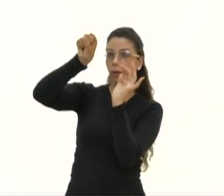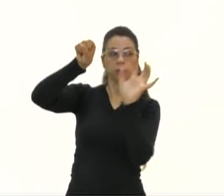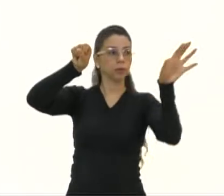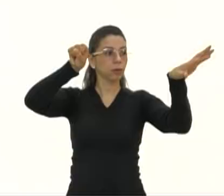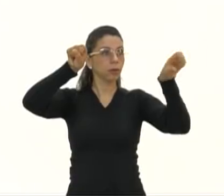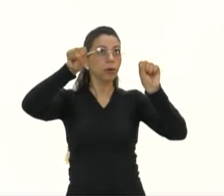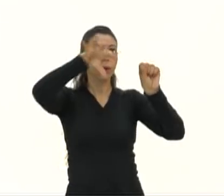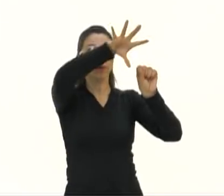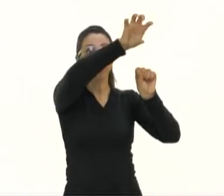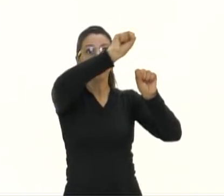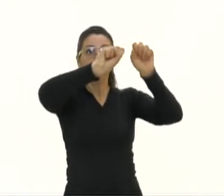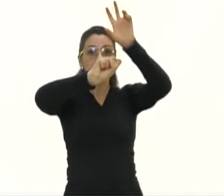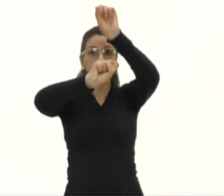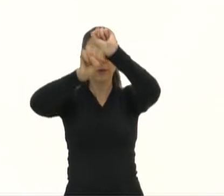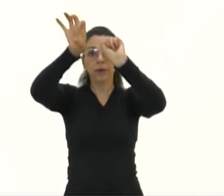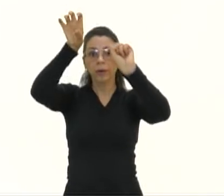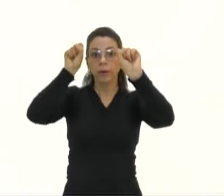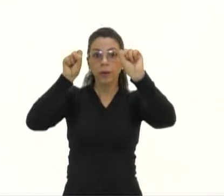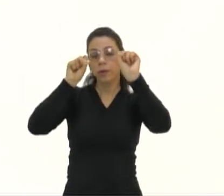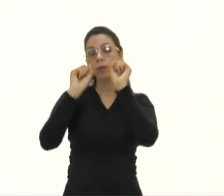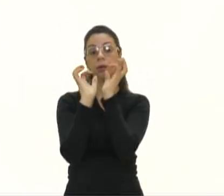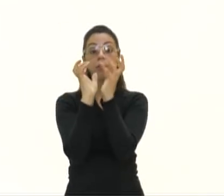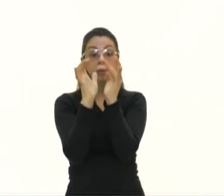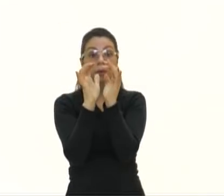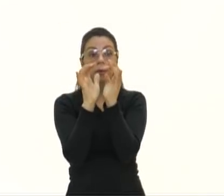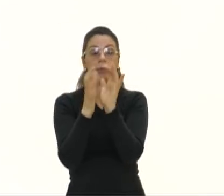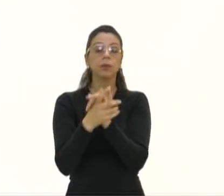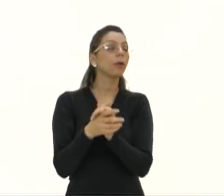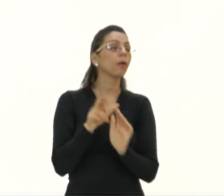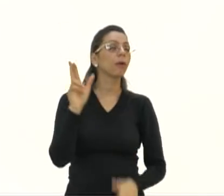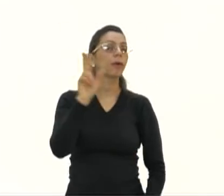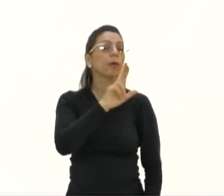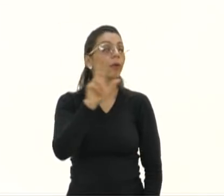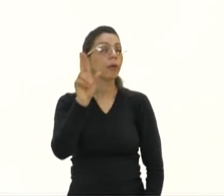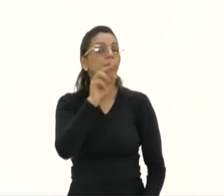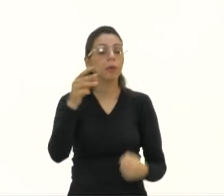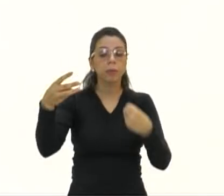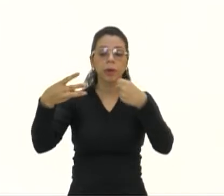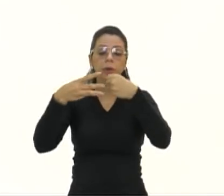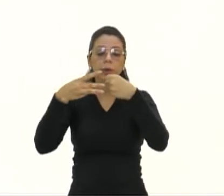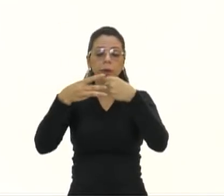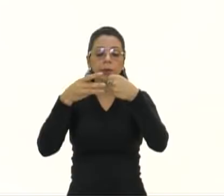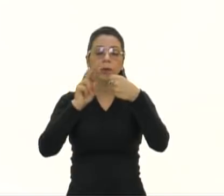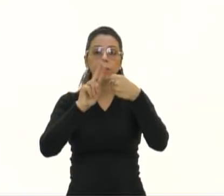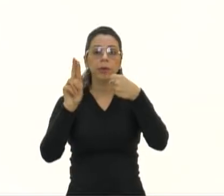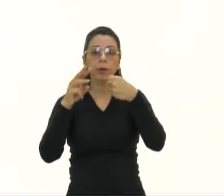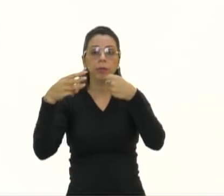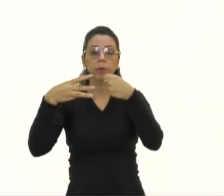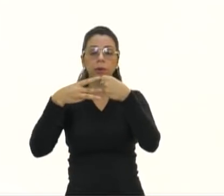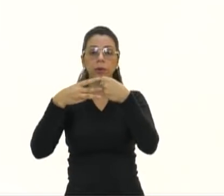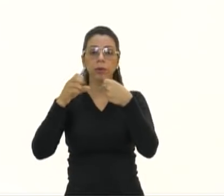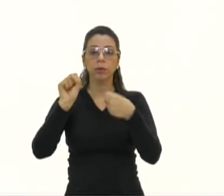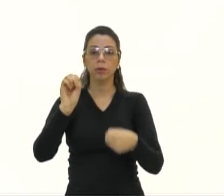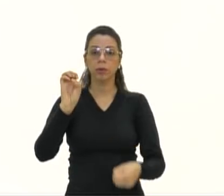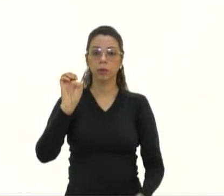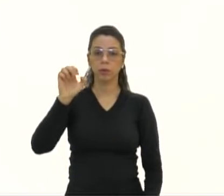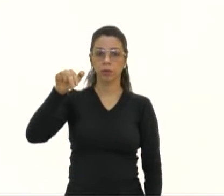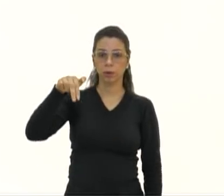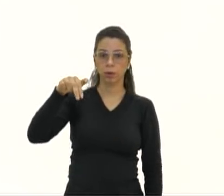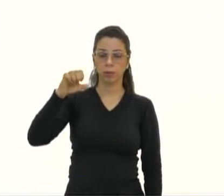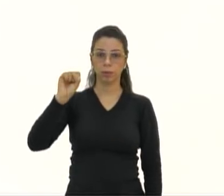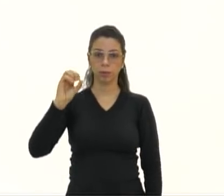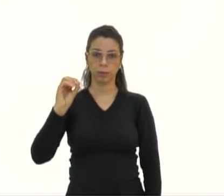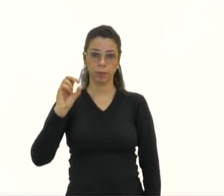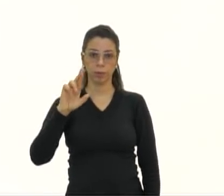nosso cérebro. Como que nós chamamos essas células sensoriais? Elas